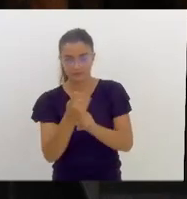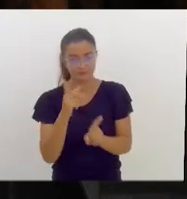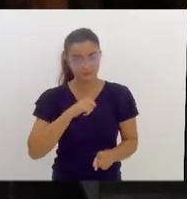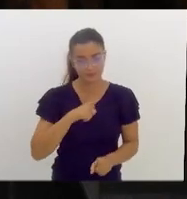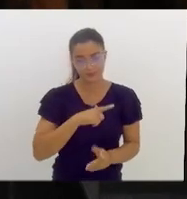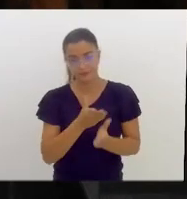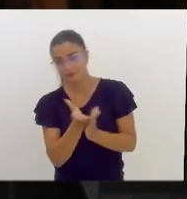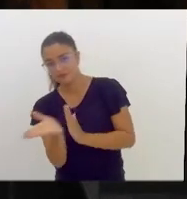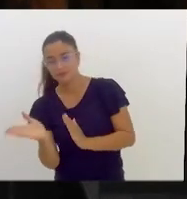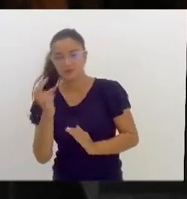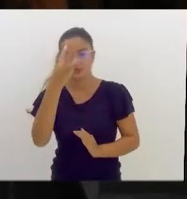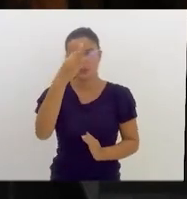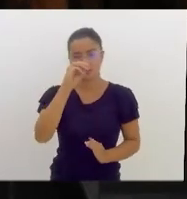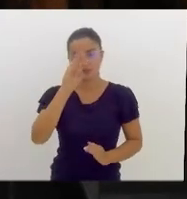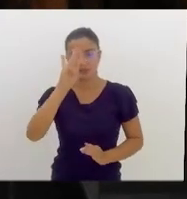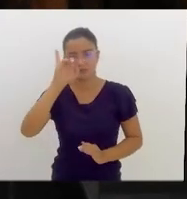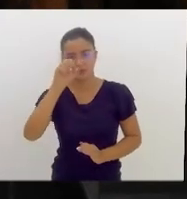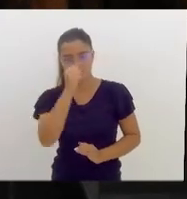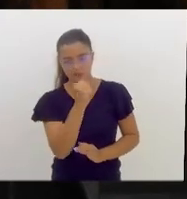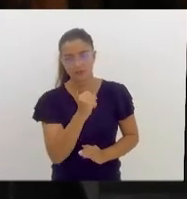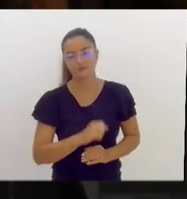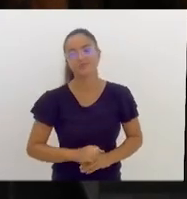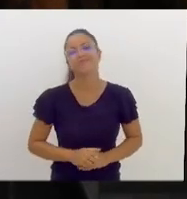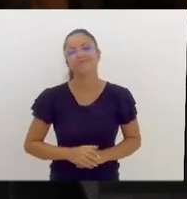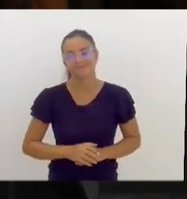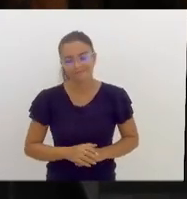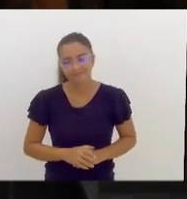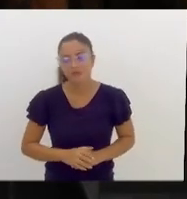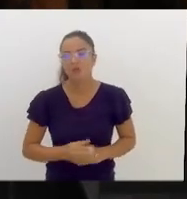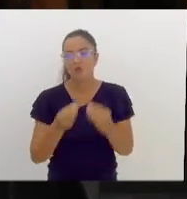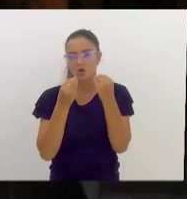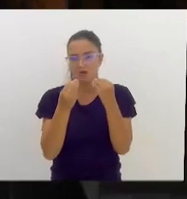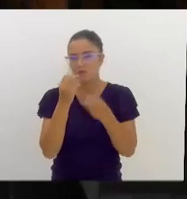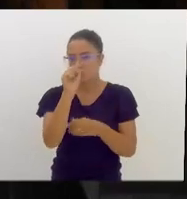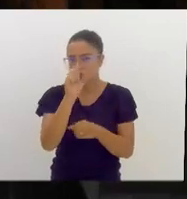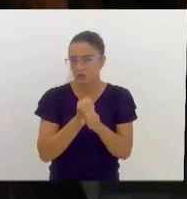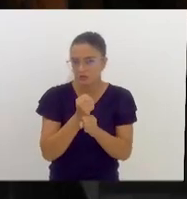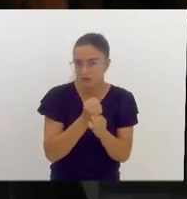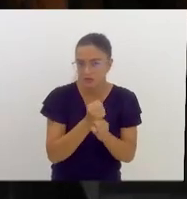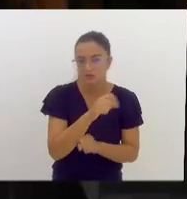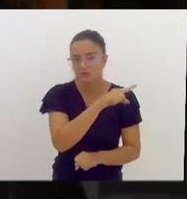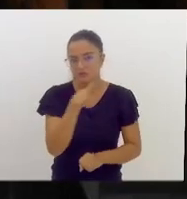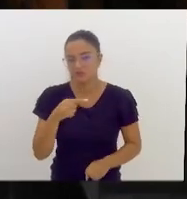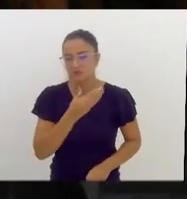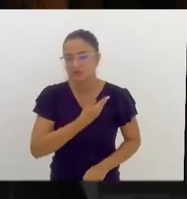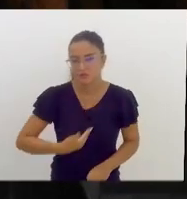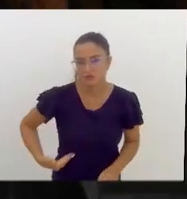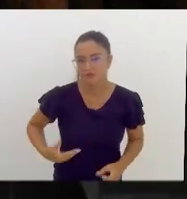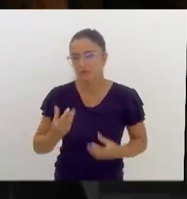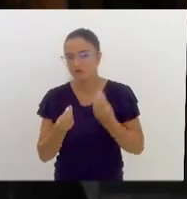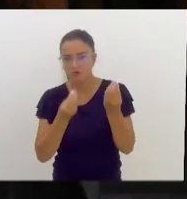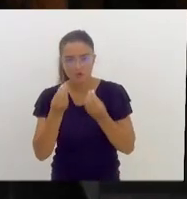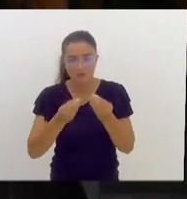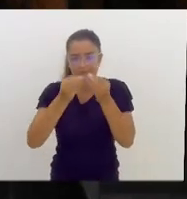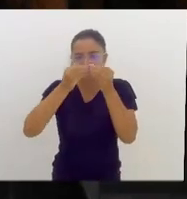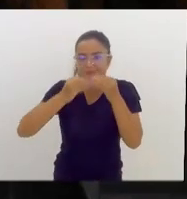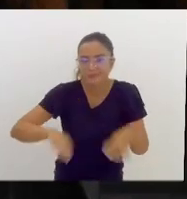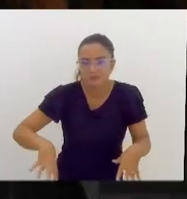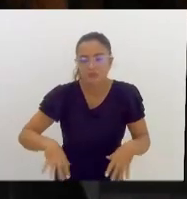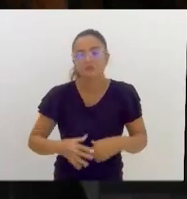bilhões. Os caras, em 8 anos de governo, geraram um